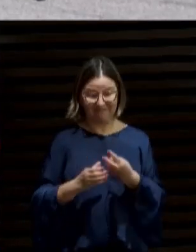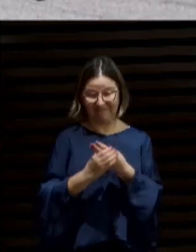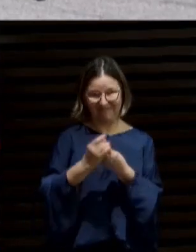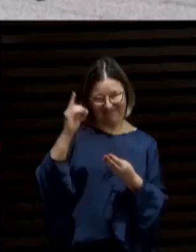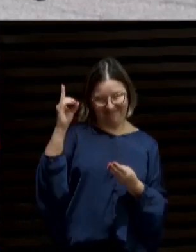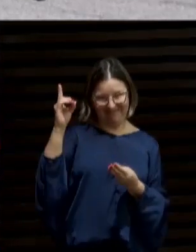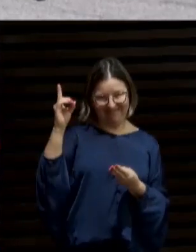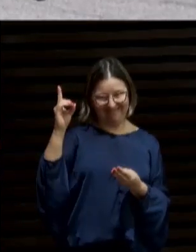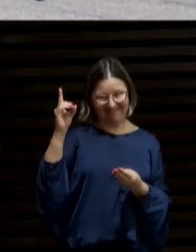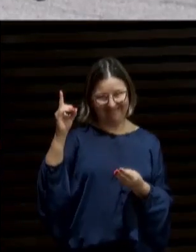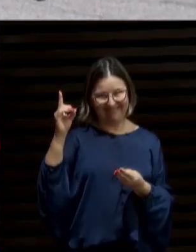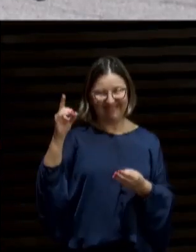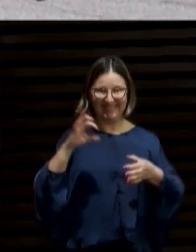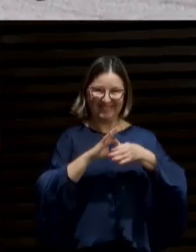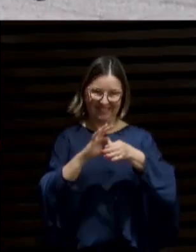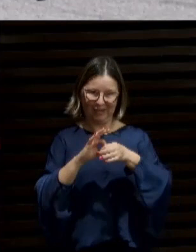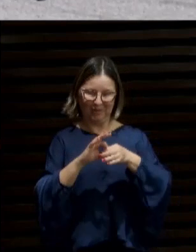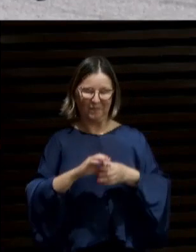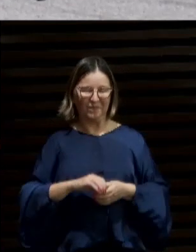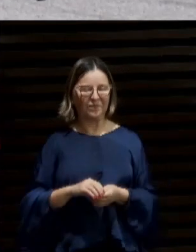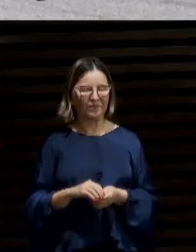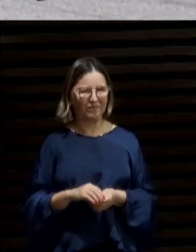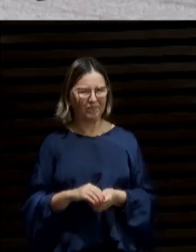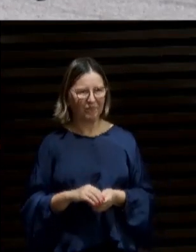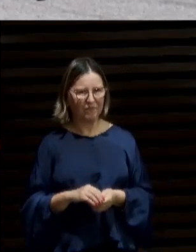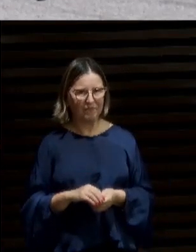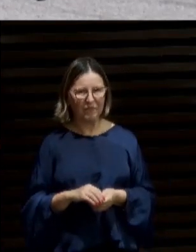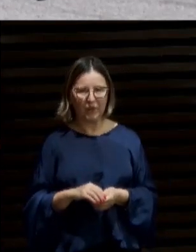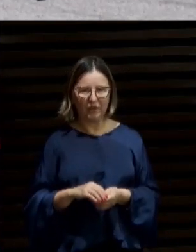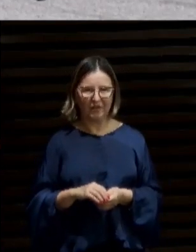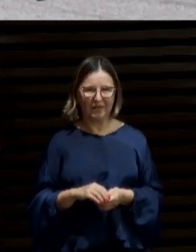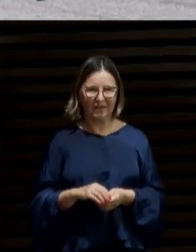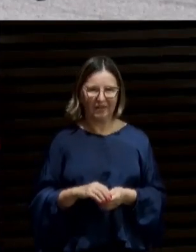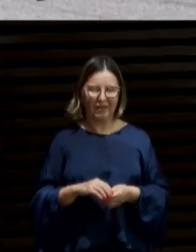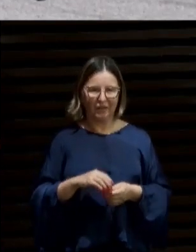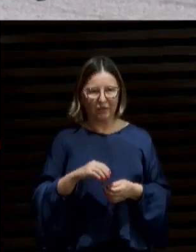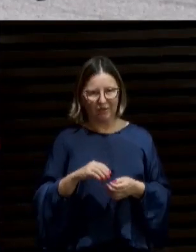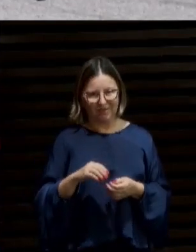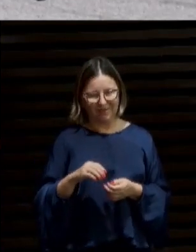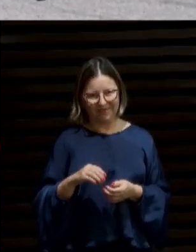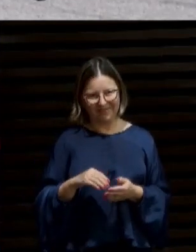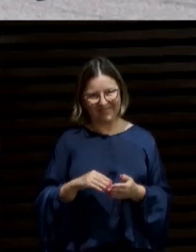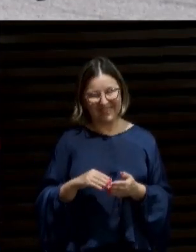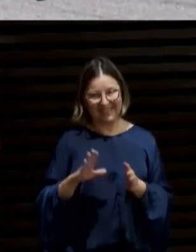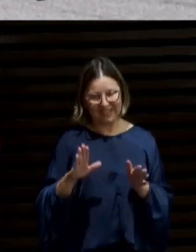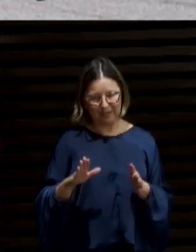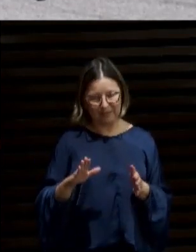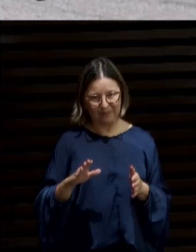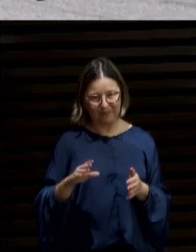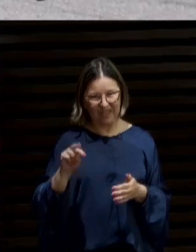que os monges do deserto chamavam de pericorese, ou seja, a